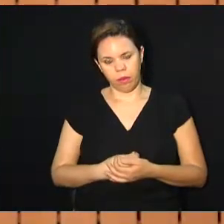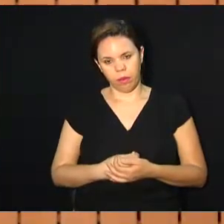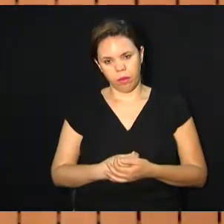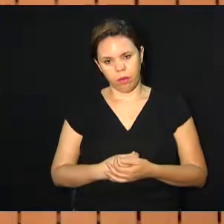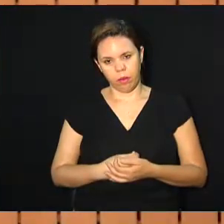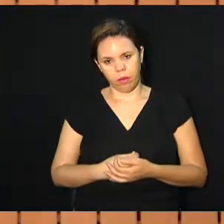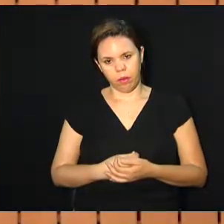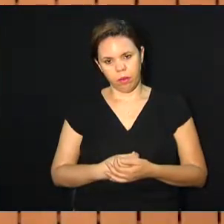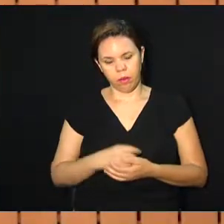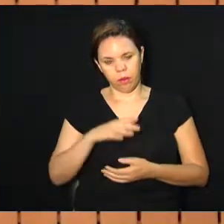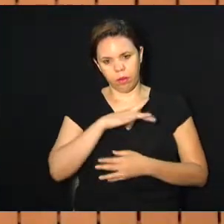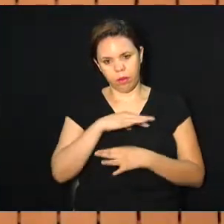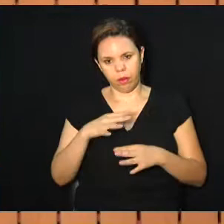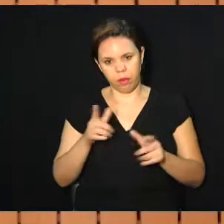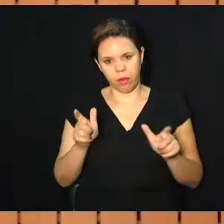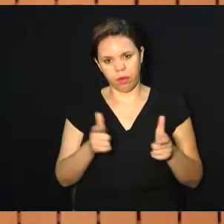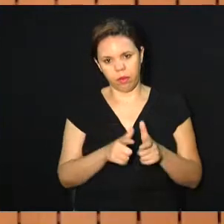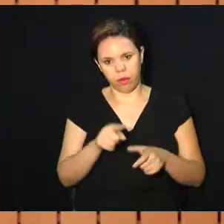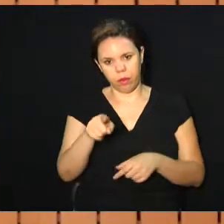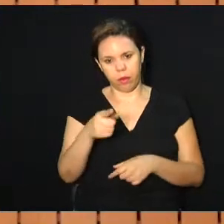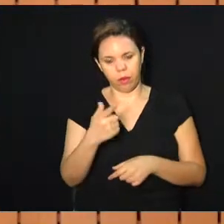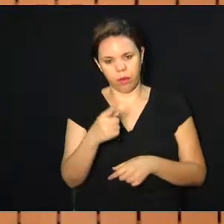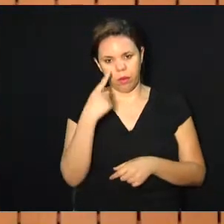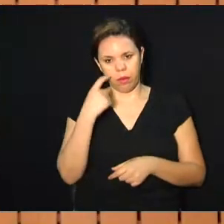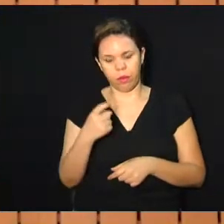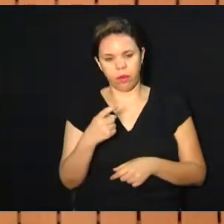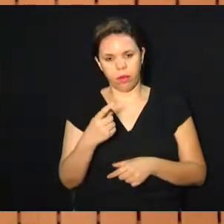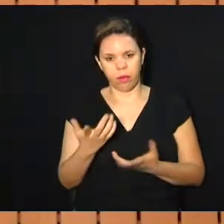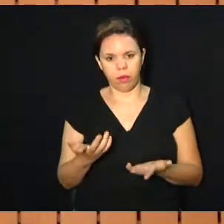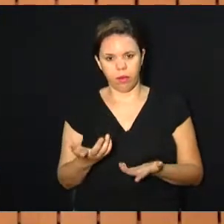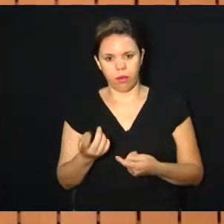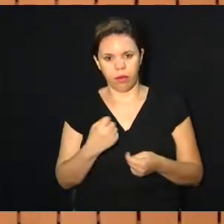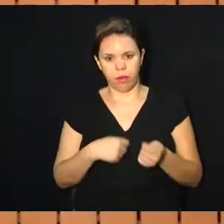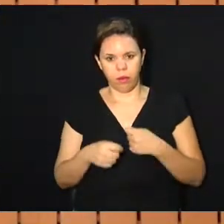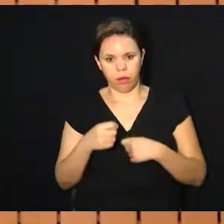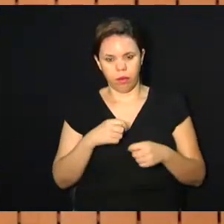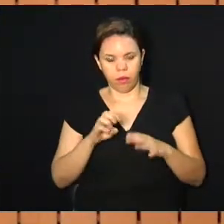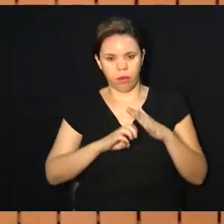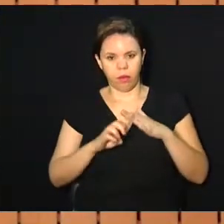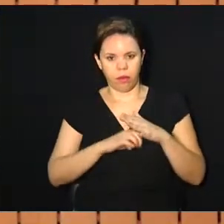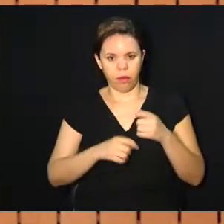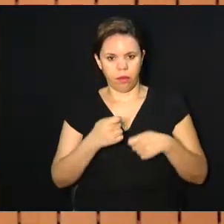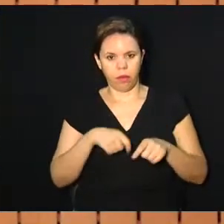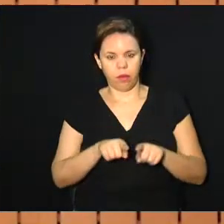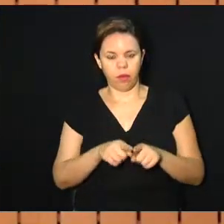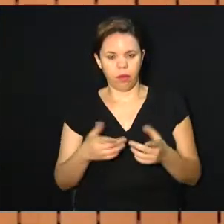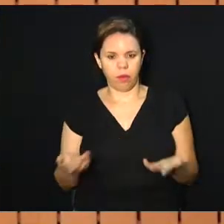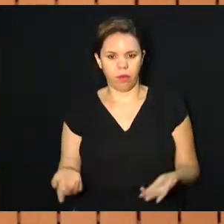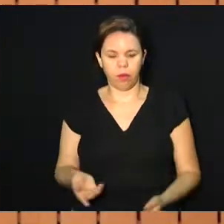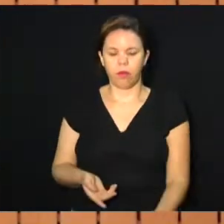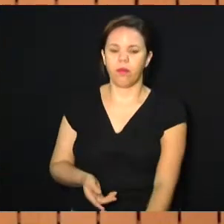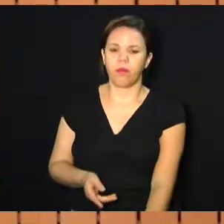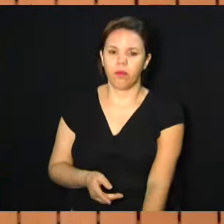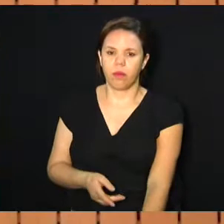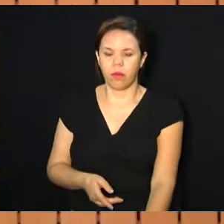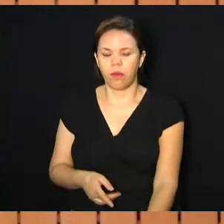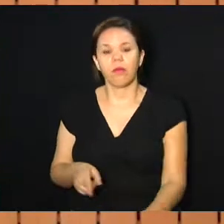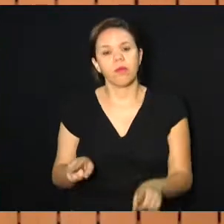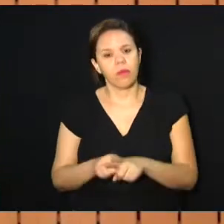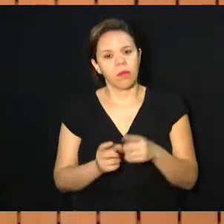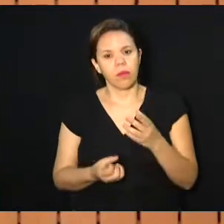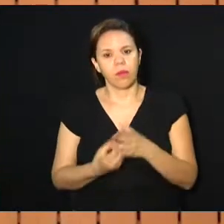geralmente são cidades pequenas, que você não tem interesse comercial das empresas de administrar, mas isso também gera um